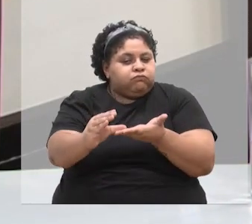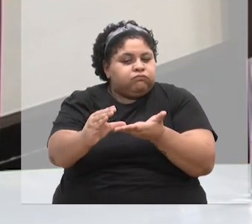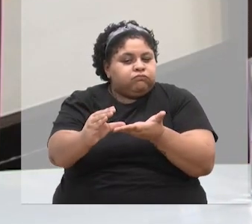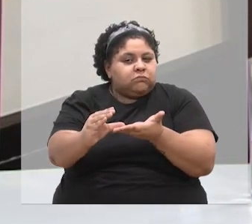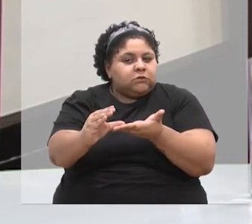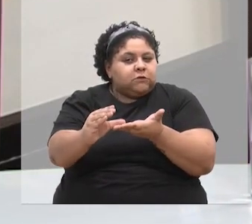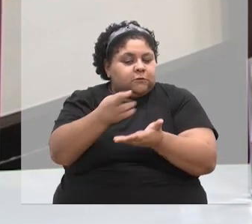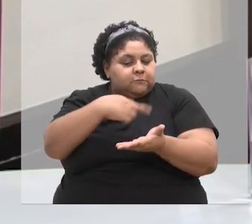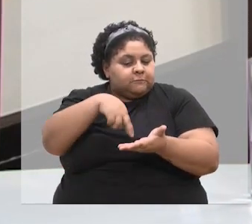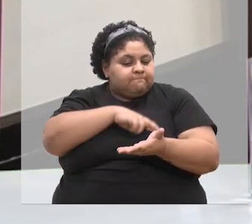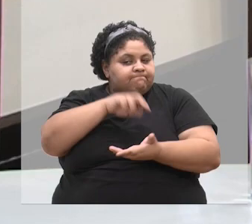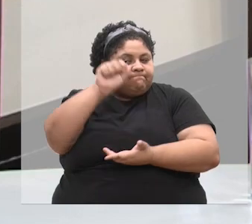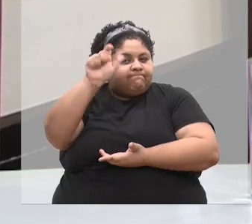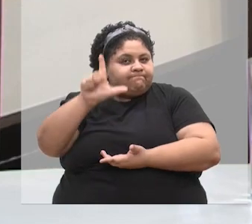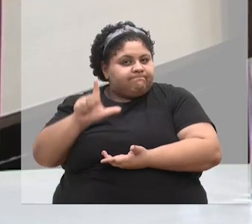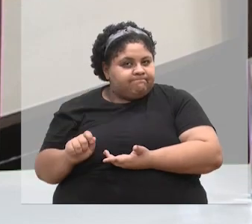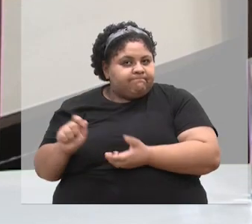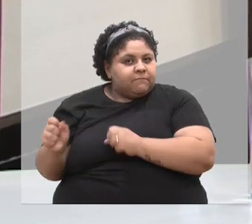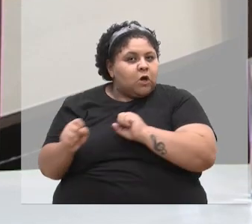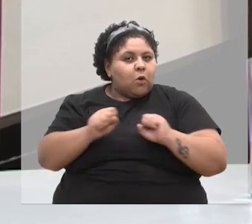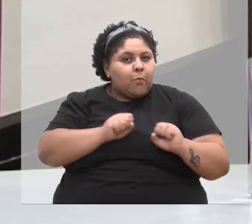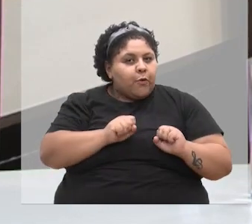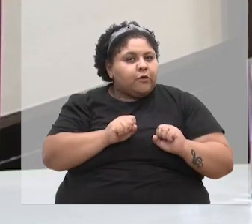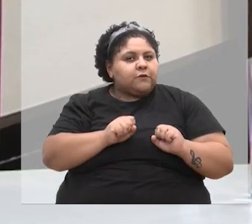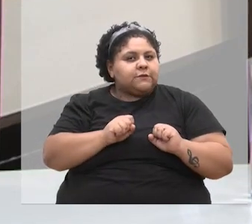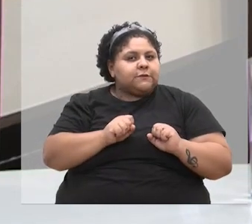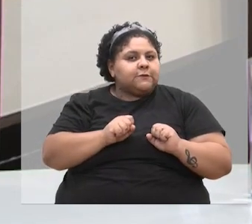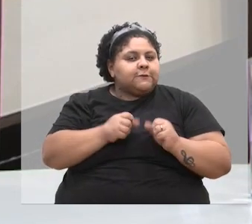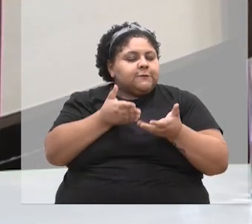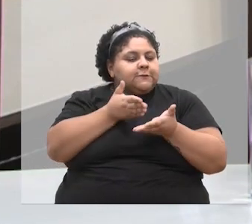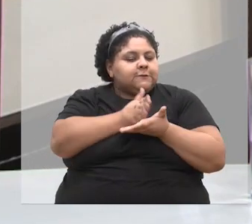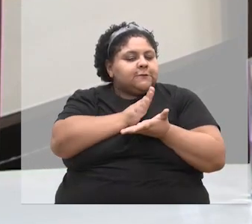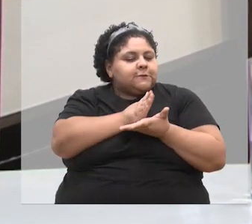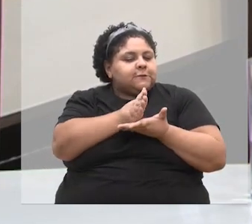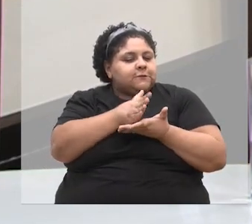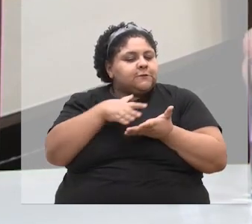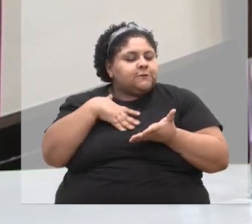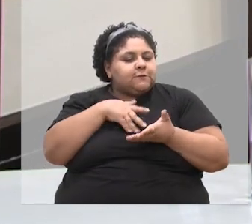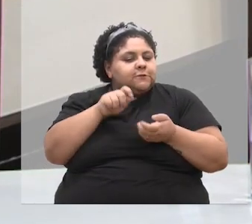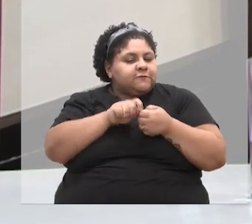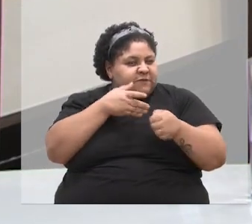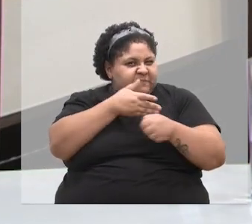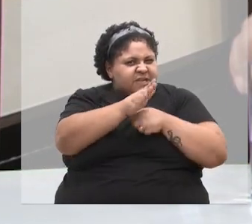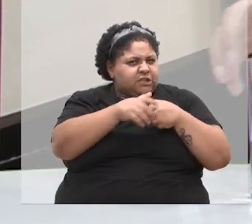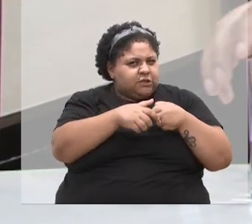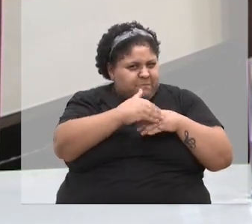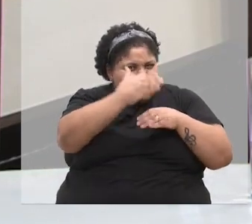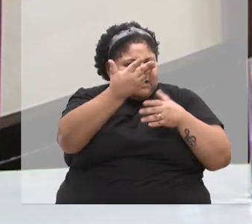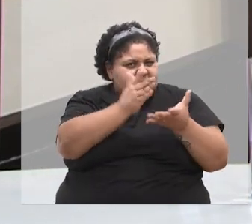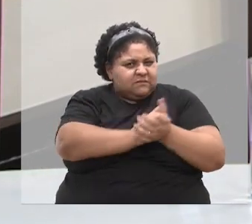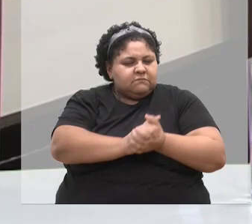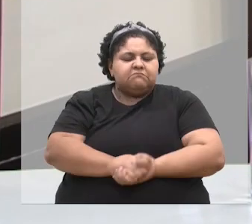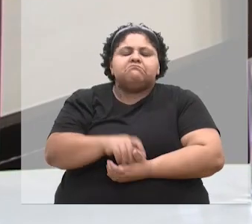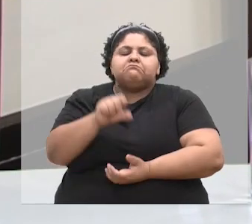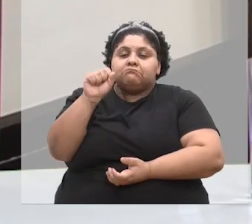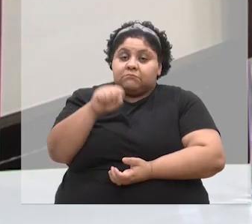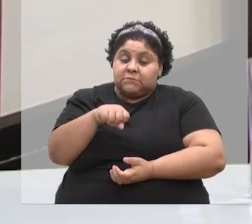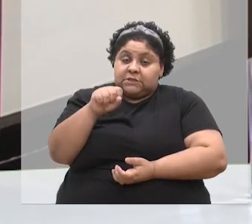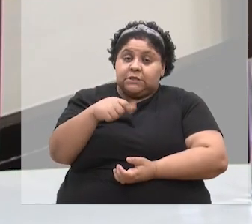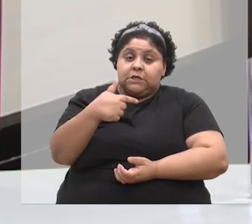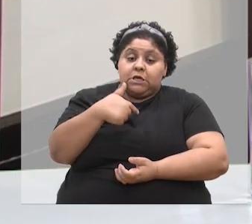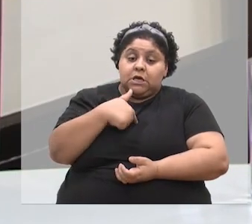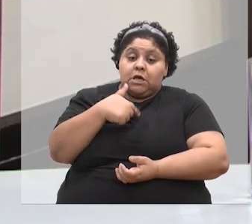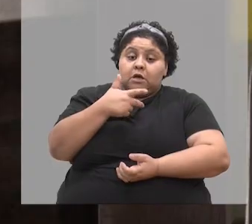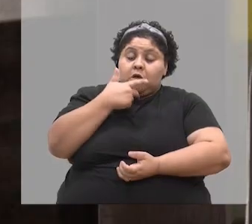do Conselho das Religiões de Matriz Africana possa ser uma provocação no sentido de integrar ainda mais?